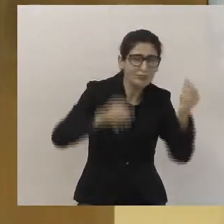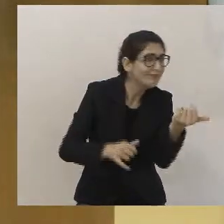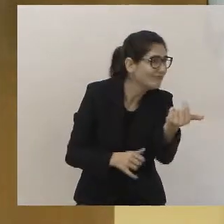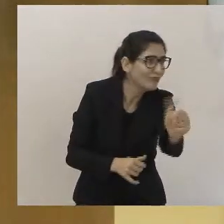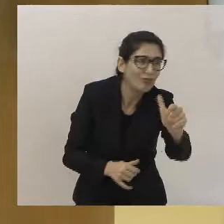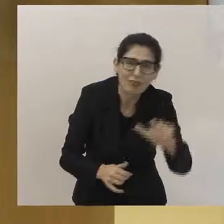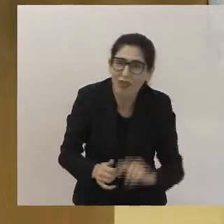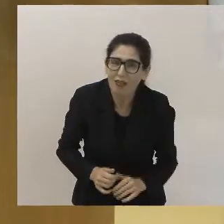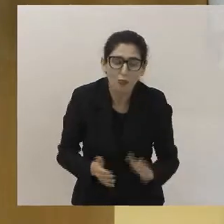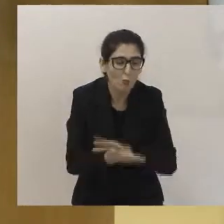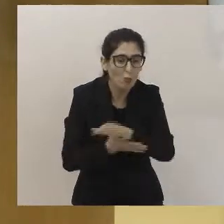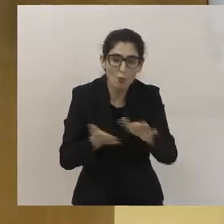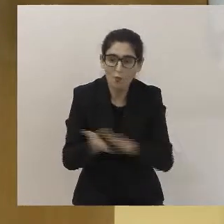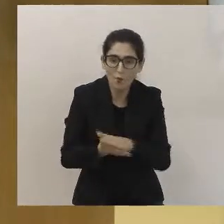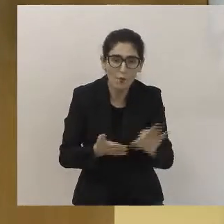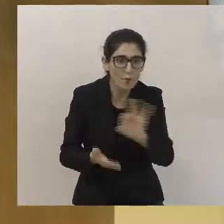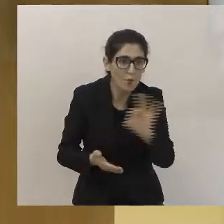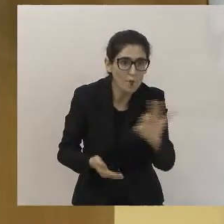mais